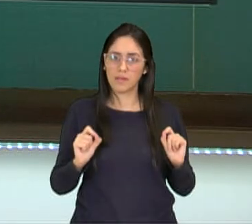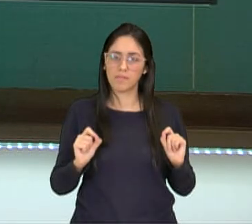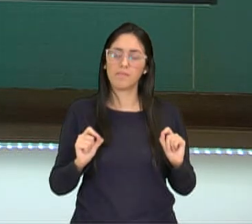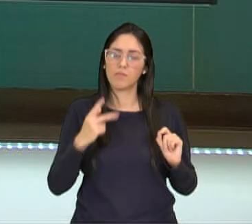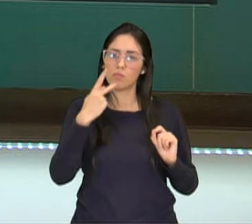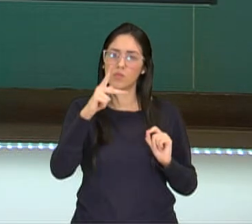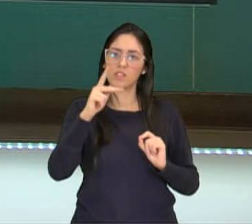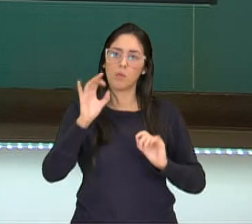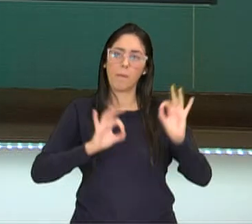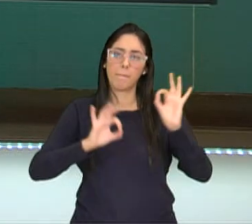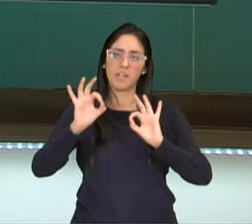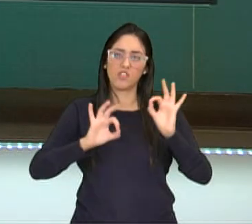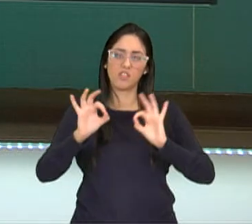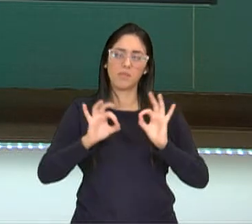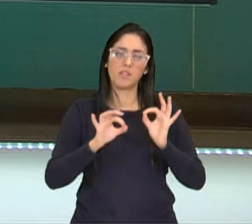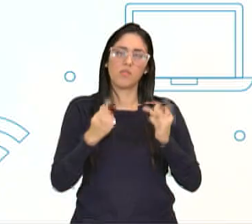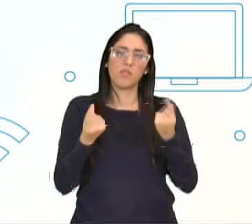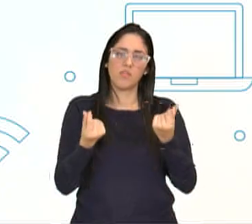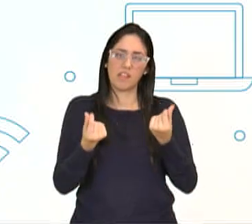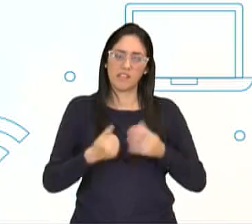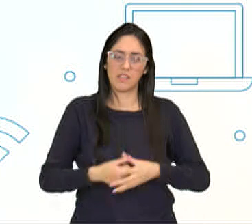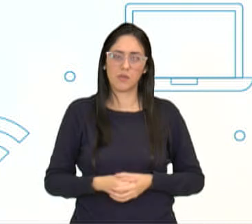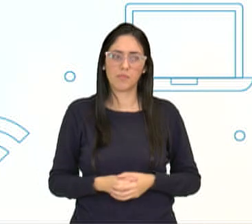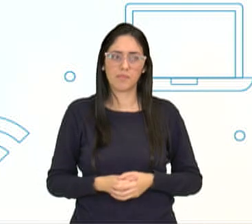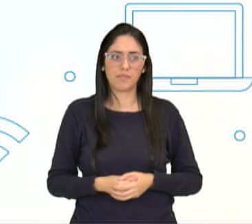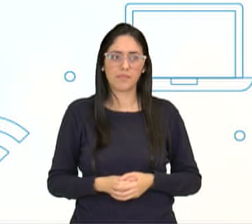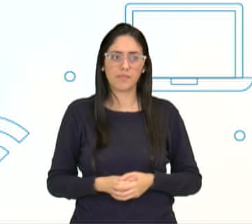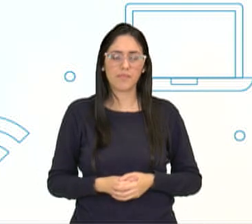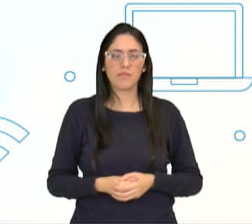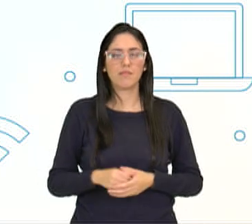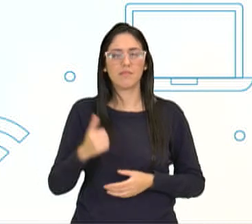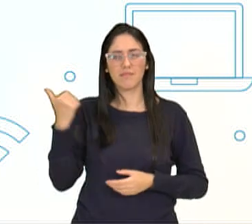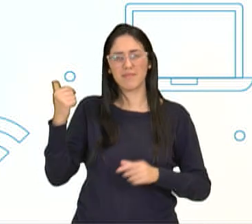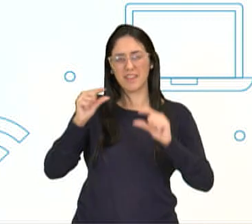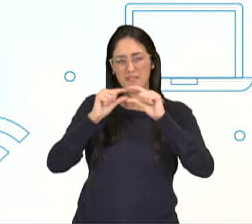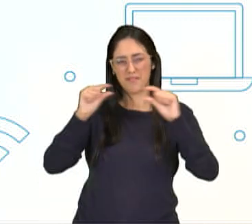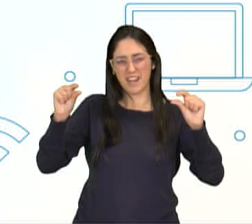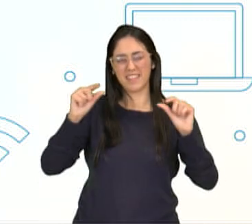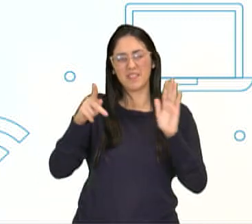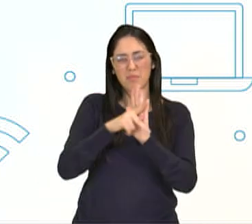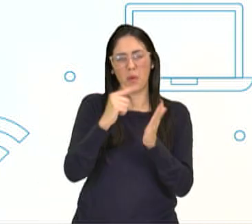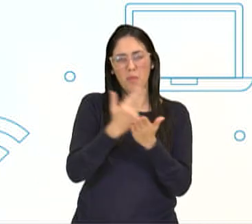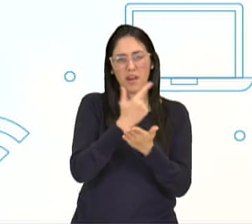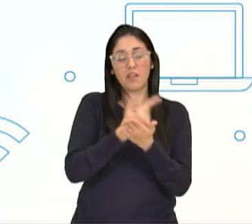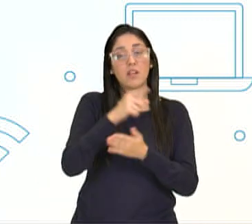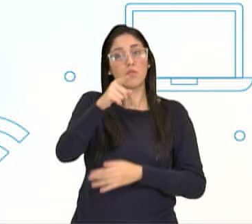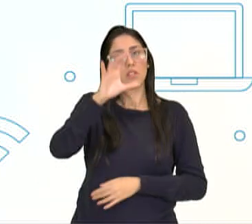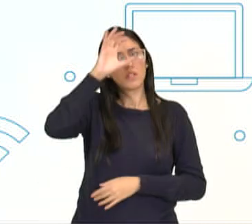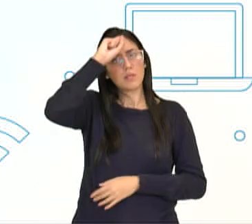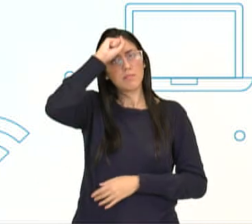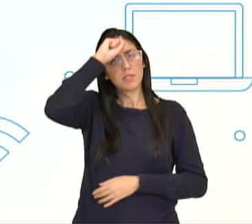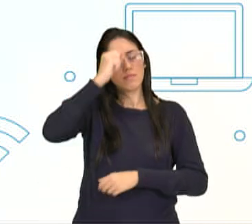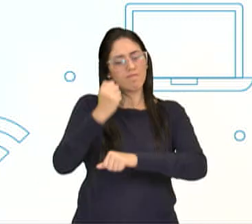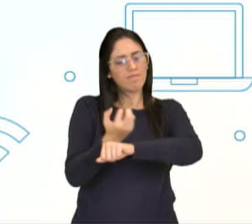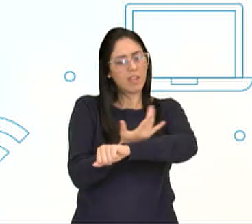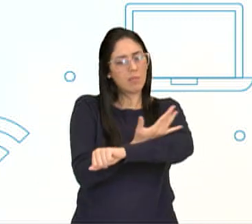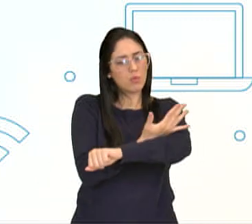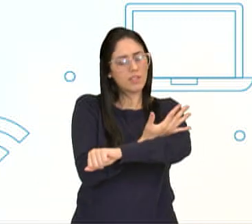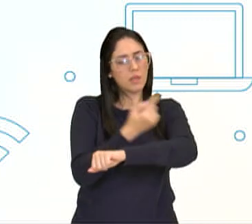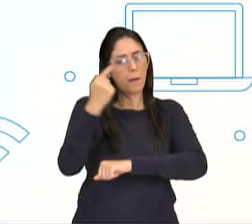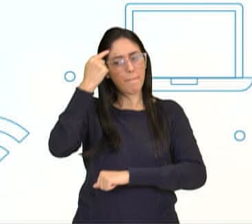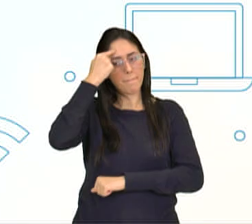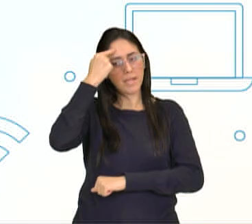planejamento financeiro que tem. Então, aqui do Pai Rico e Pai Pobre, aprenda a usar suas emoções para pensar e